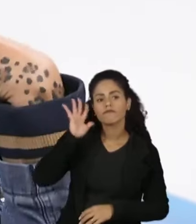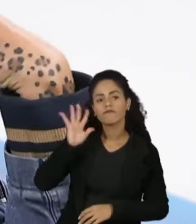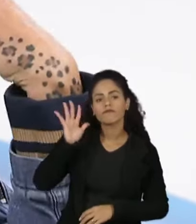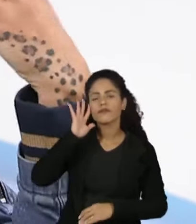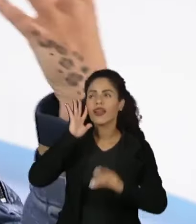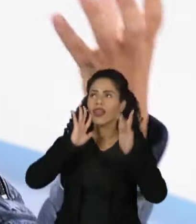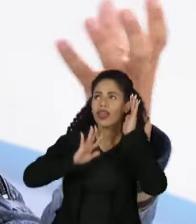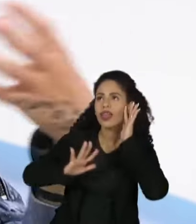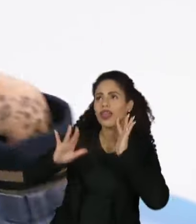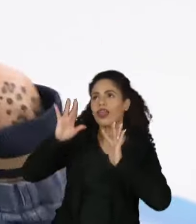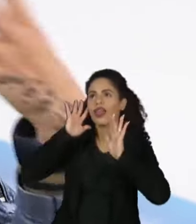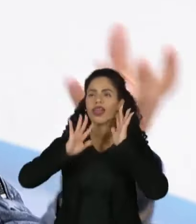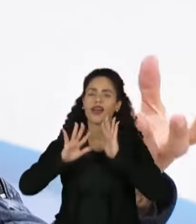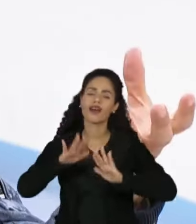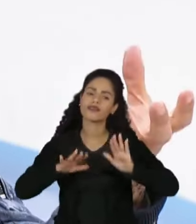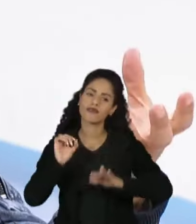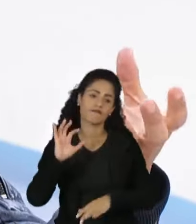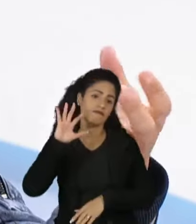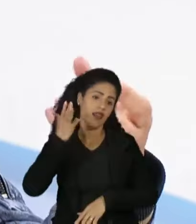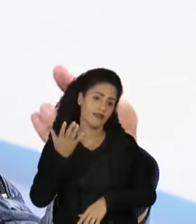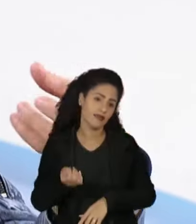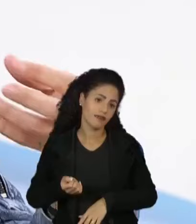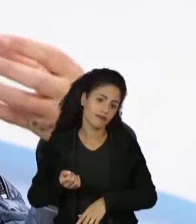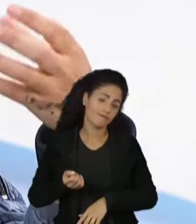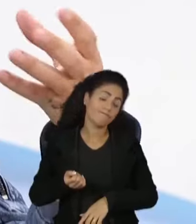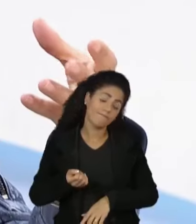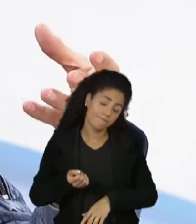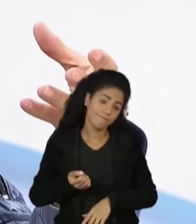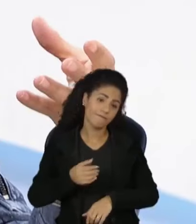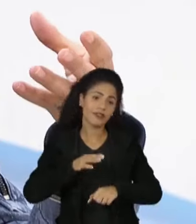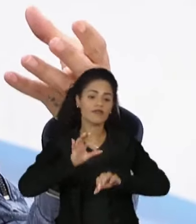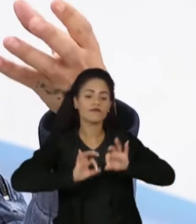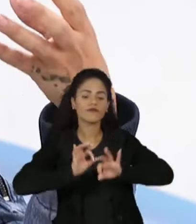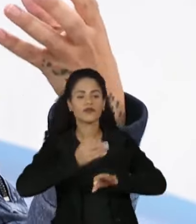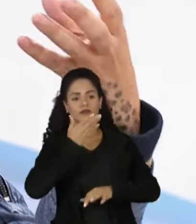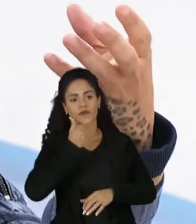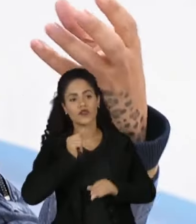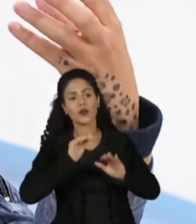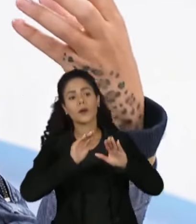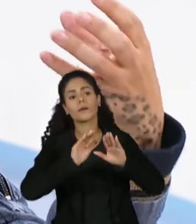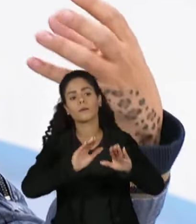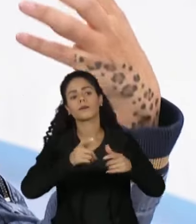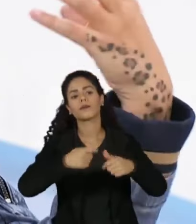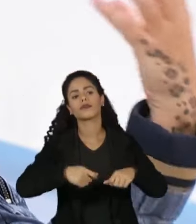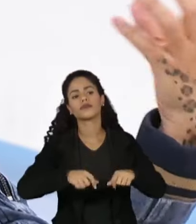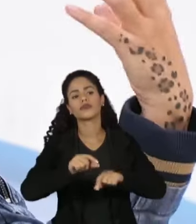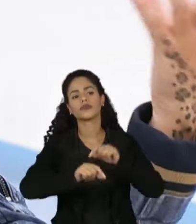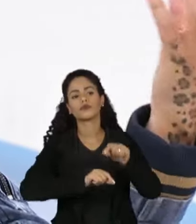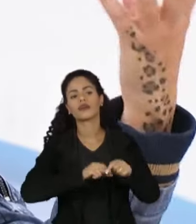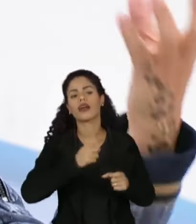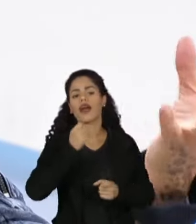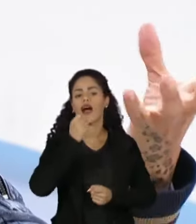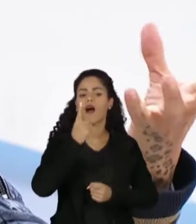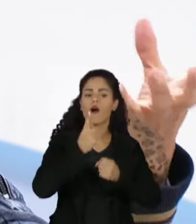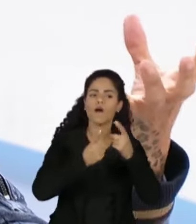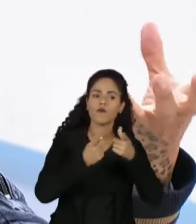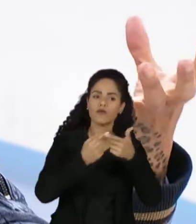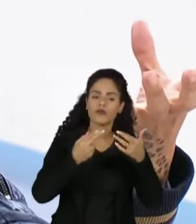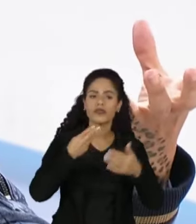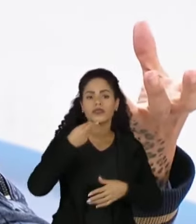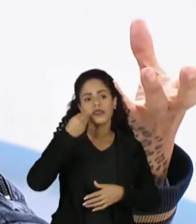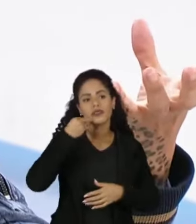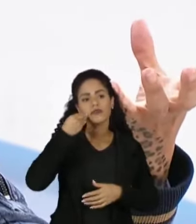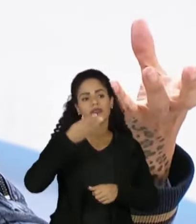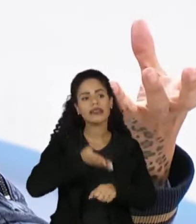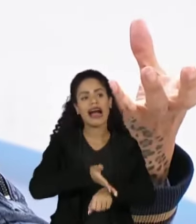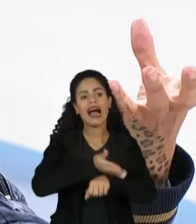ali colocando, né, o seu melhor. Mas você precisa ter algumas experiências antes de